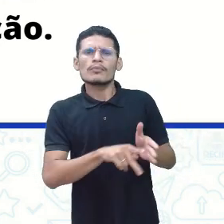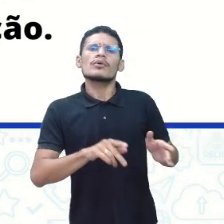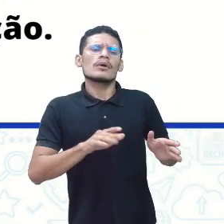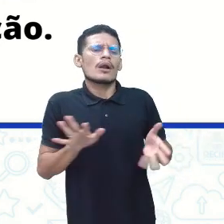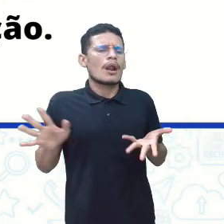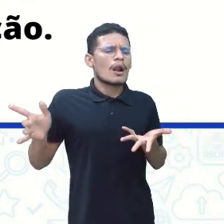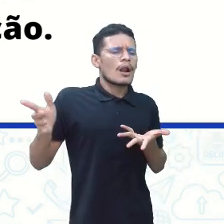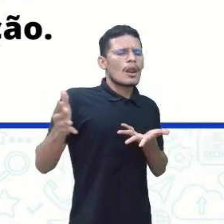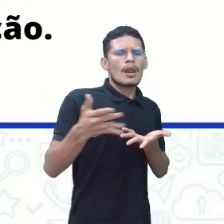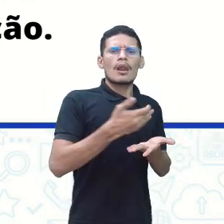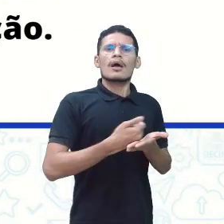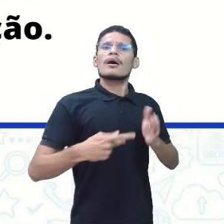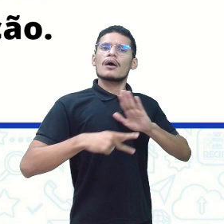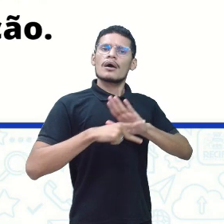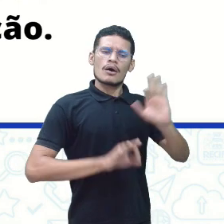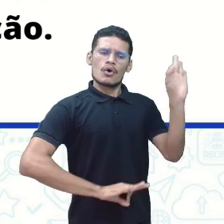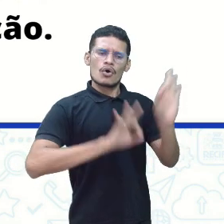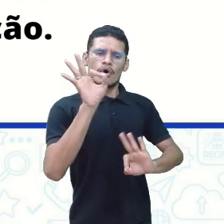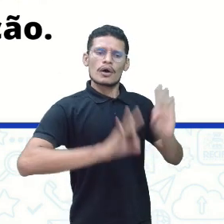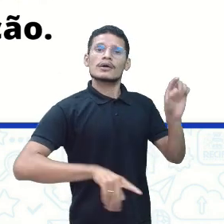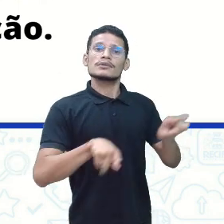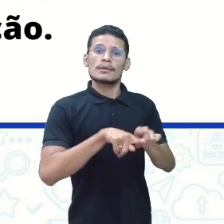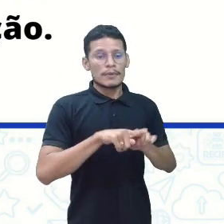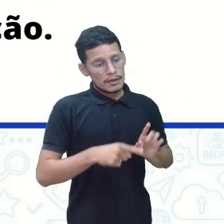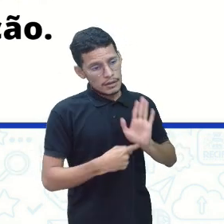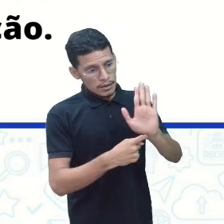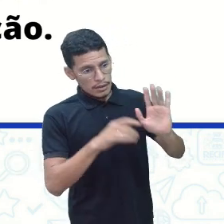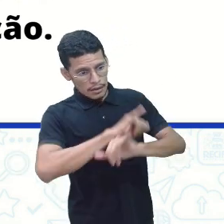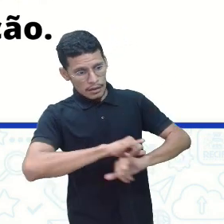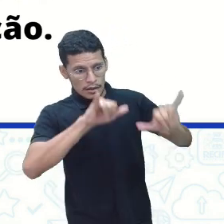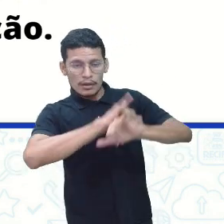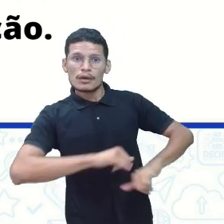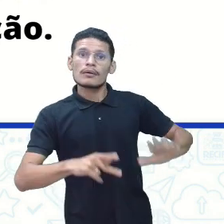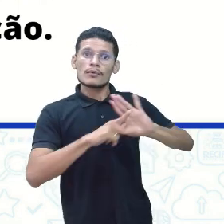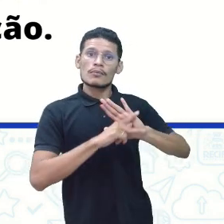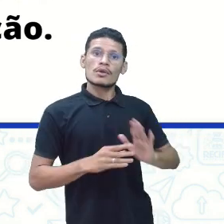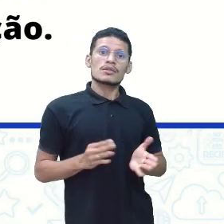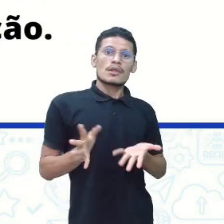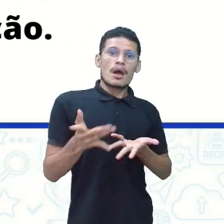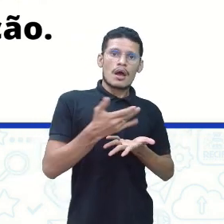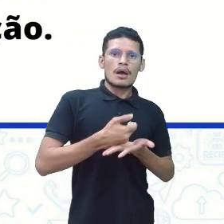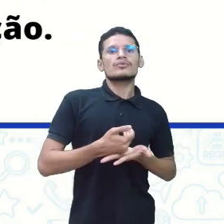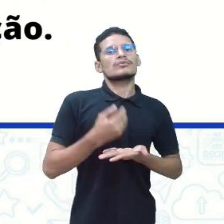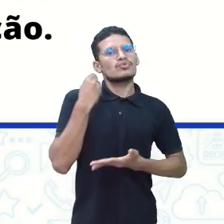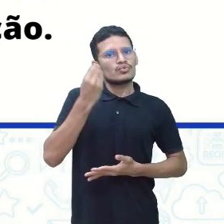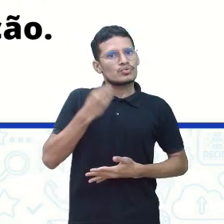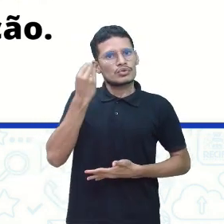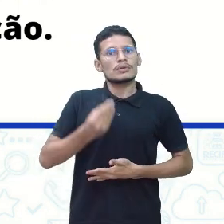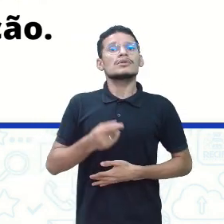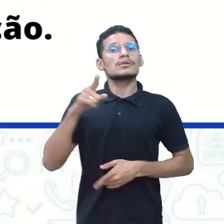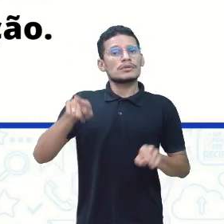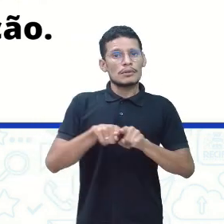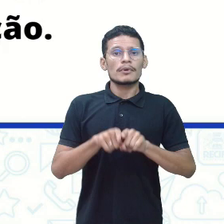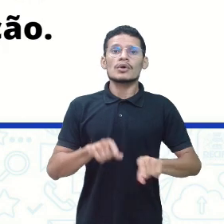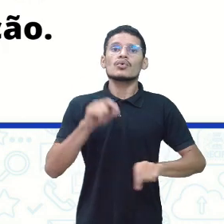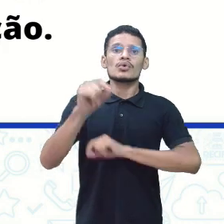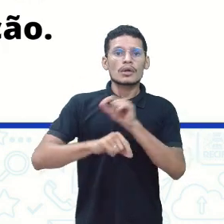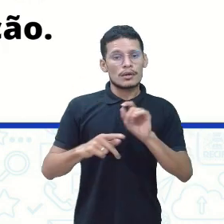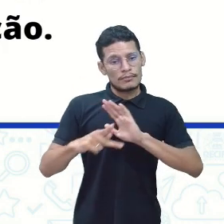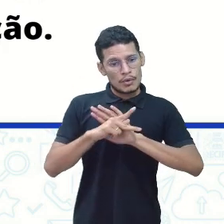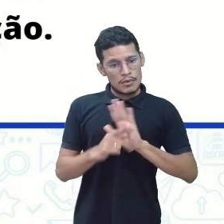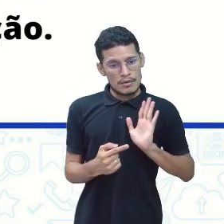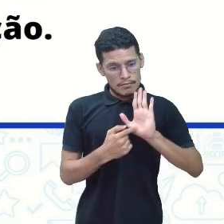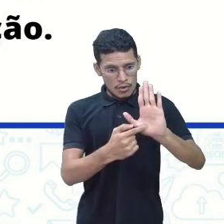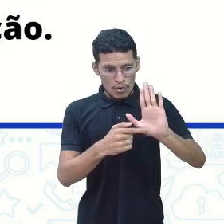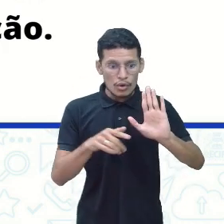coleta, organização e interpretação de dados experimentais e pela extrapolação dos resultados da amostra